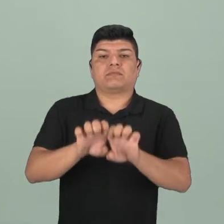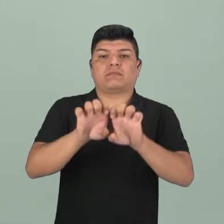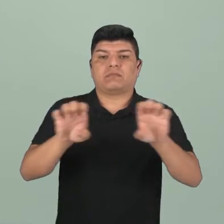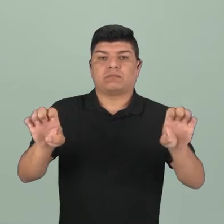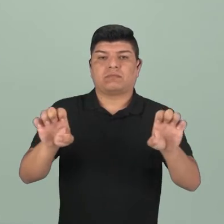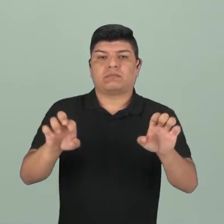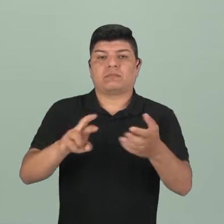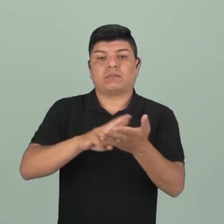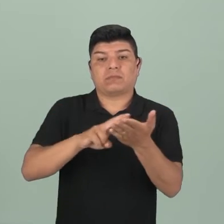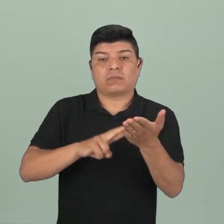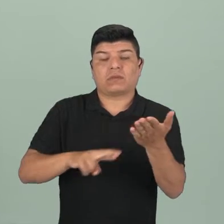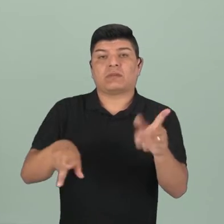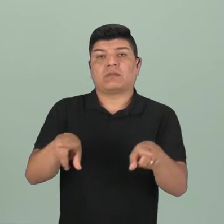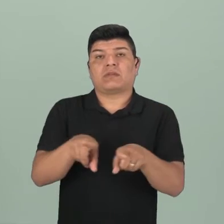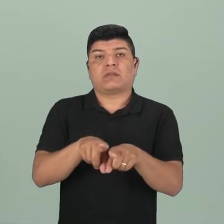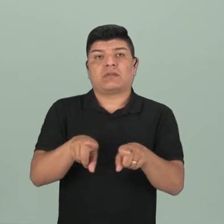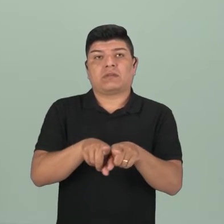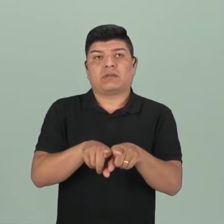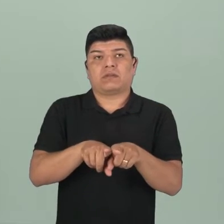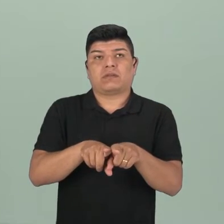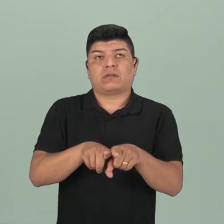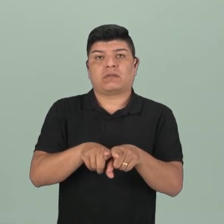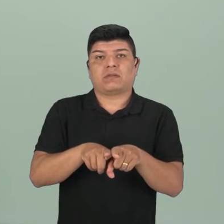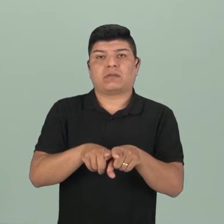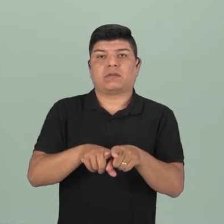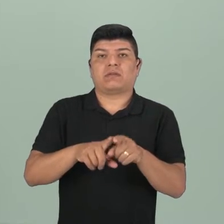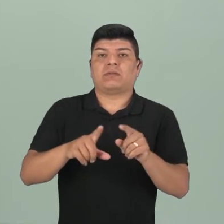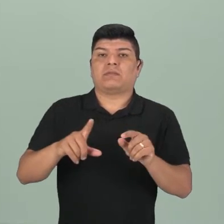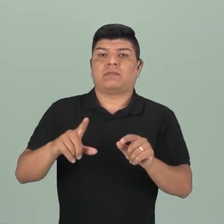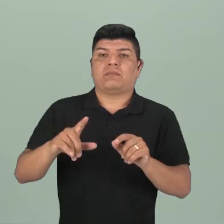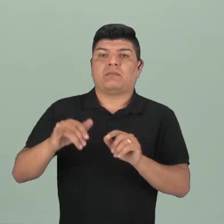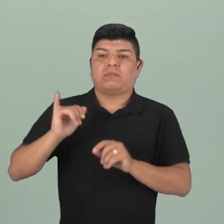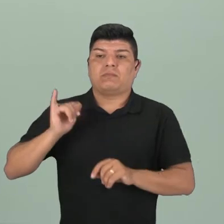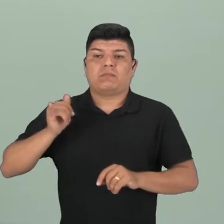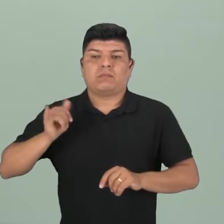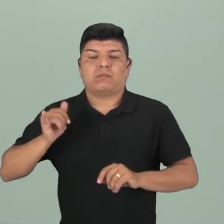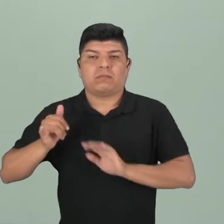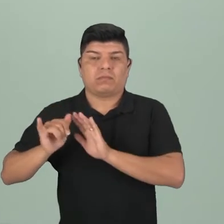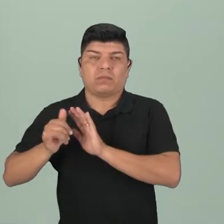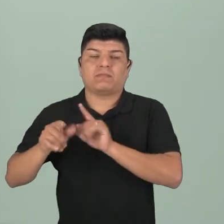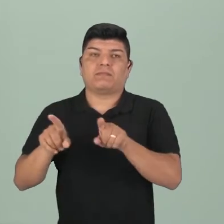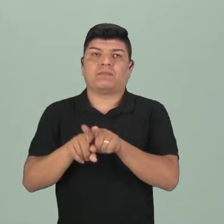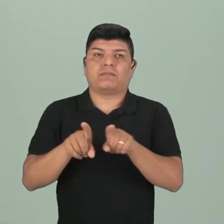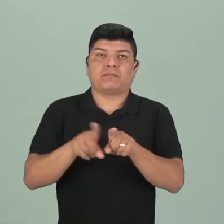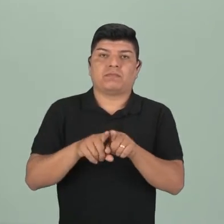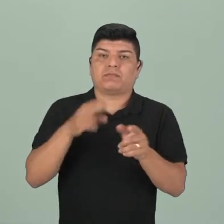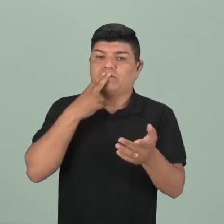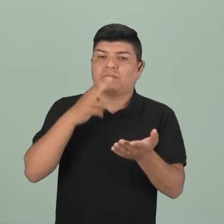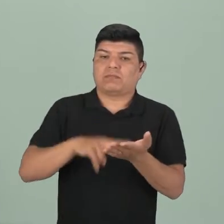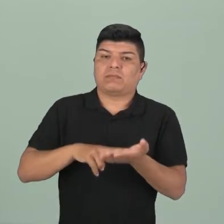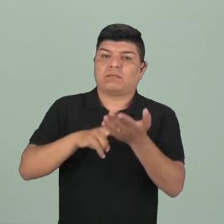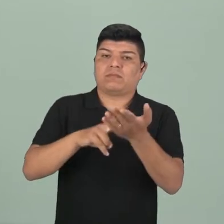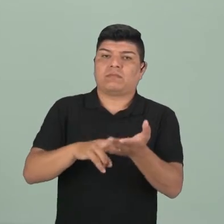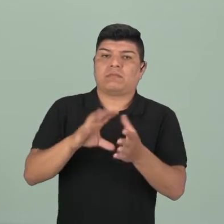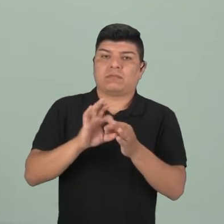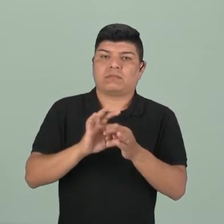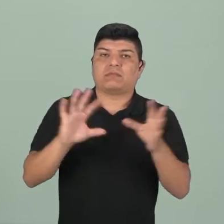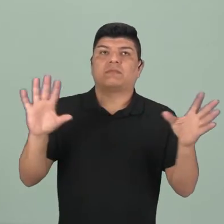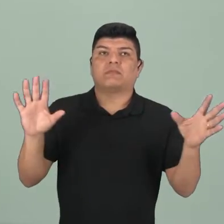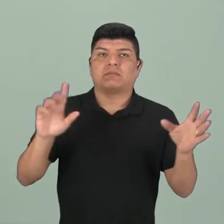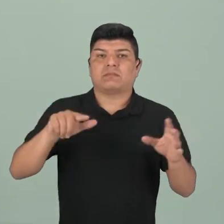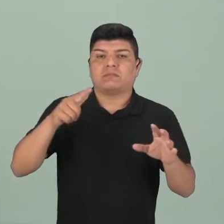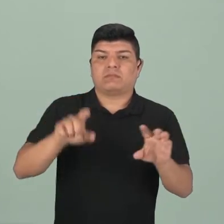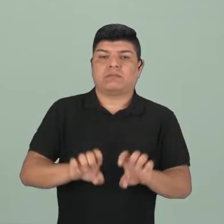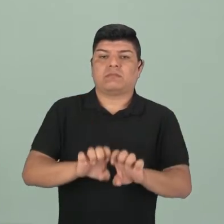para redação, né? Serve para crônica, para carta ao leitor, carta aberta, né? Serve outras estruturas de texto,